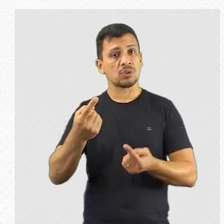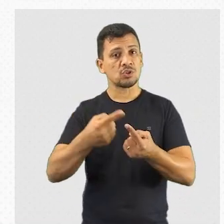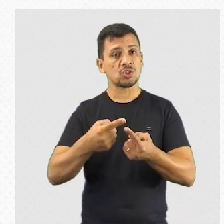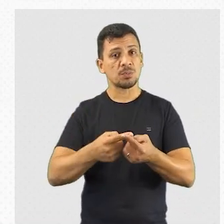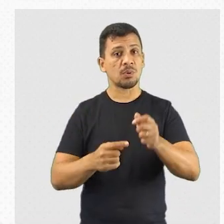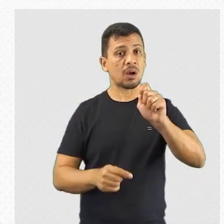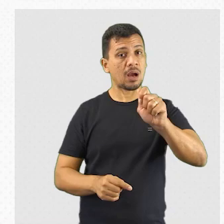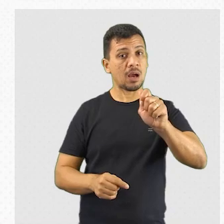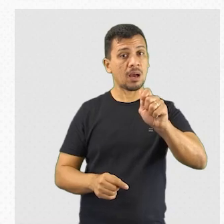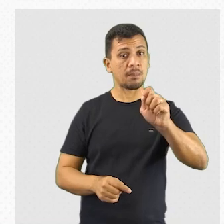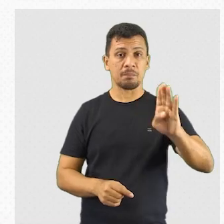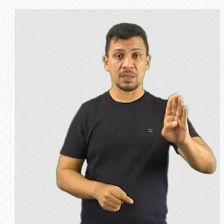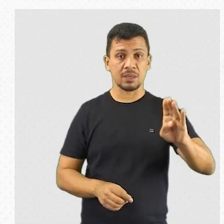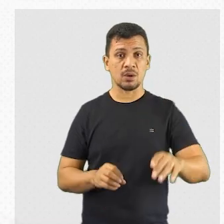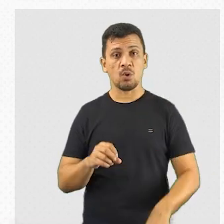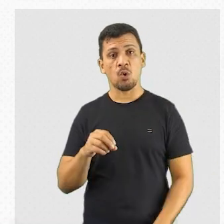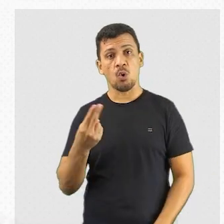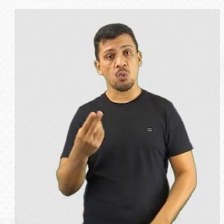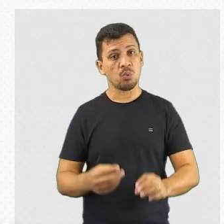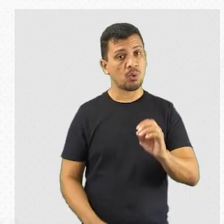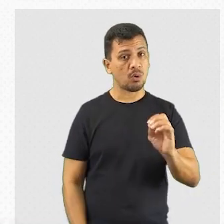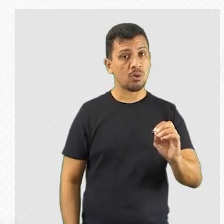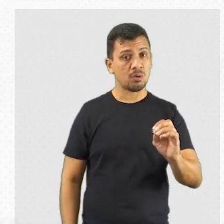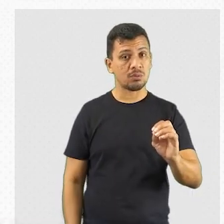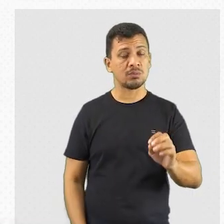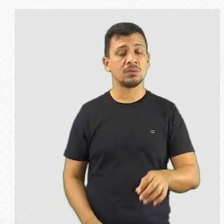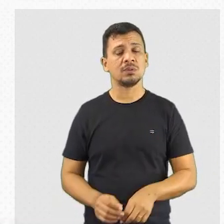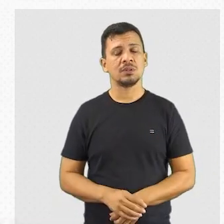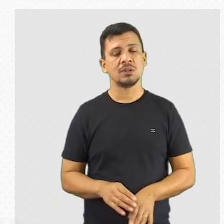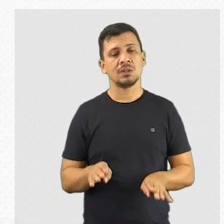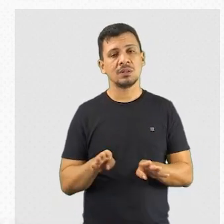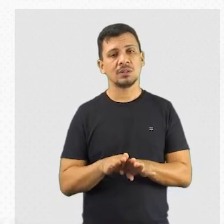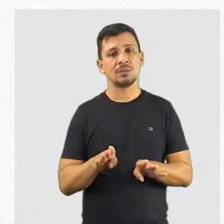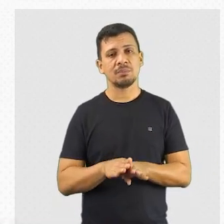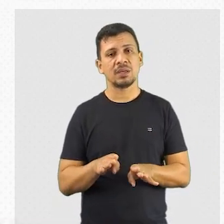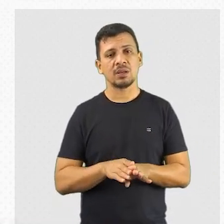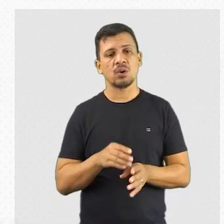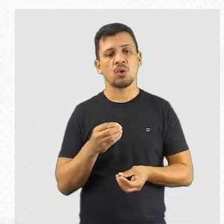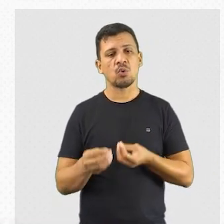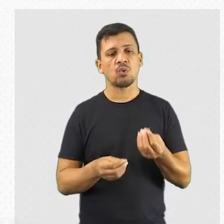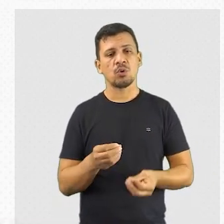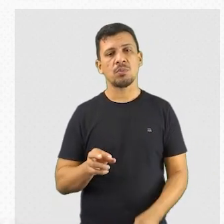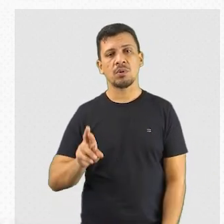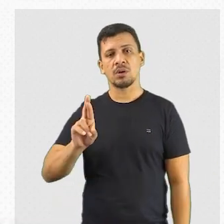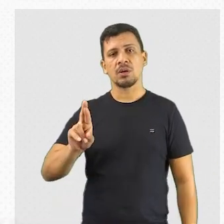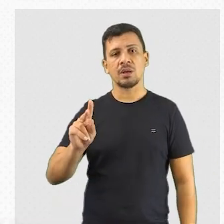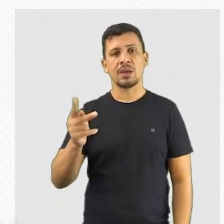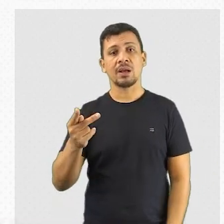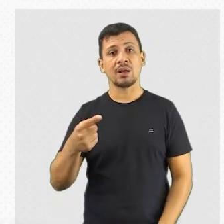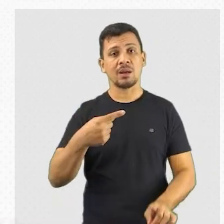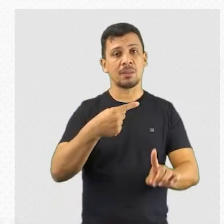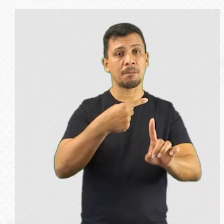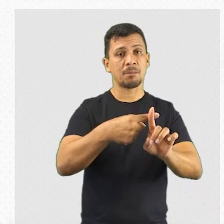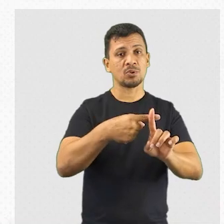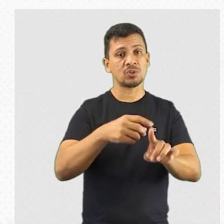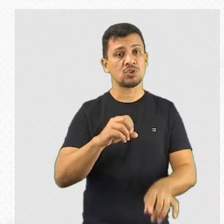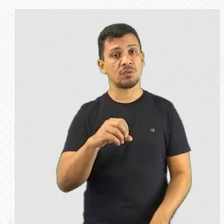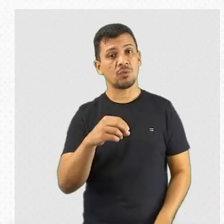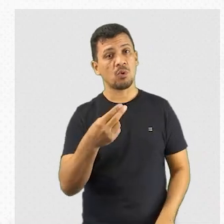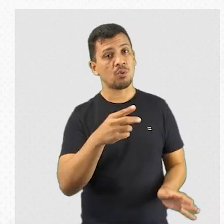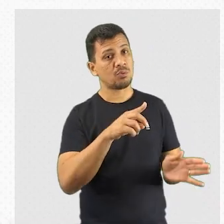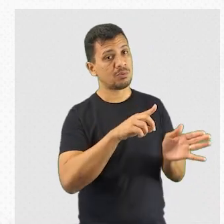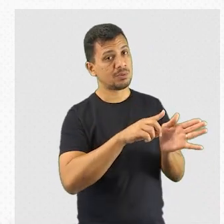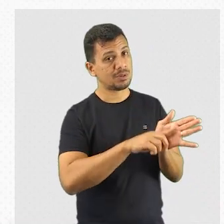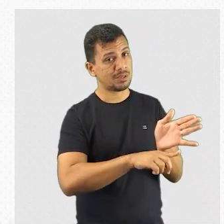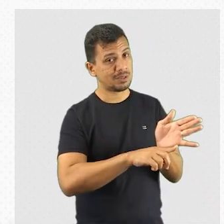A, se é B, se é AB ou se é O, né? E também é importante a gente saber o fator RH, que é o RH positivo ou RH